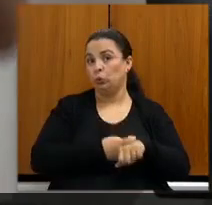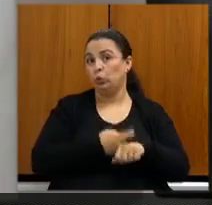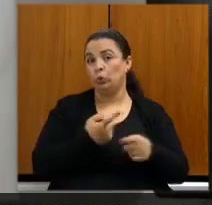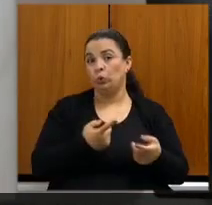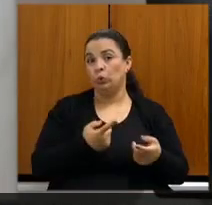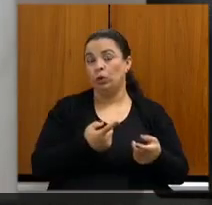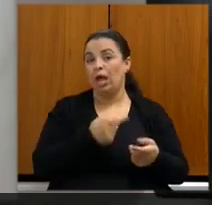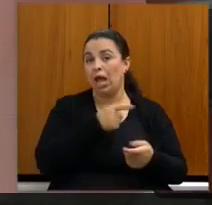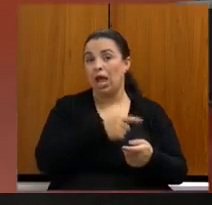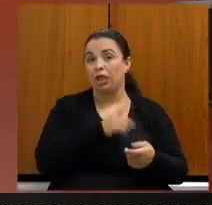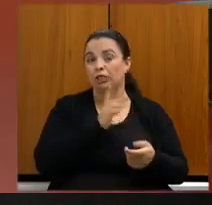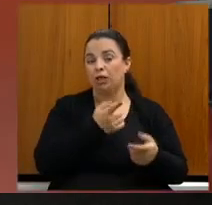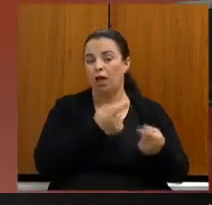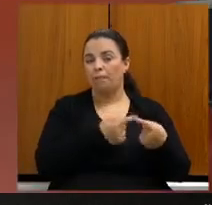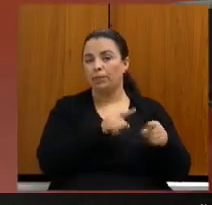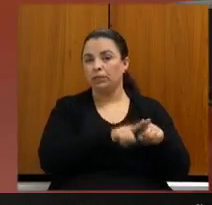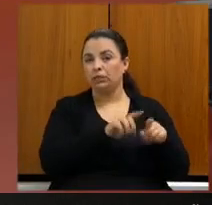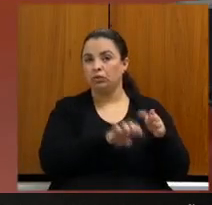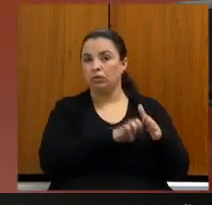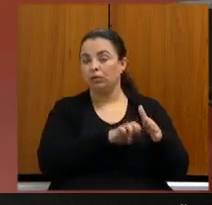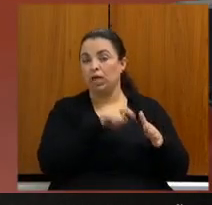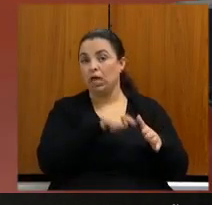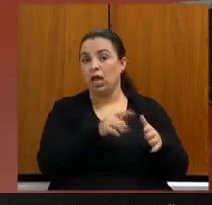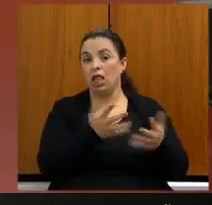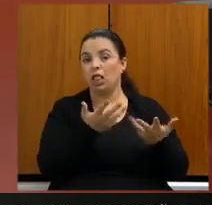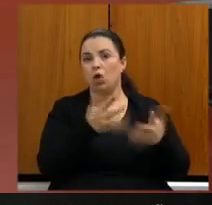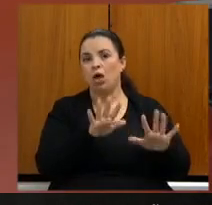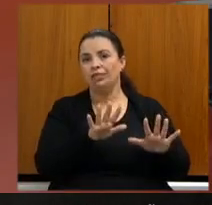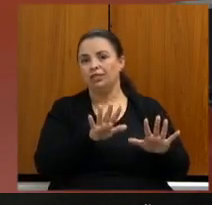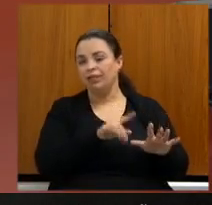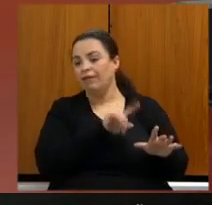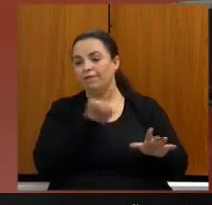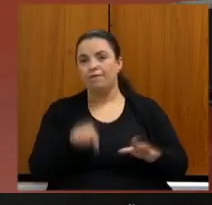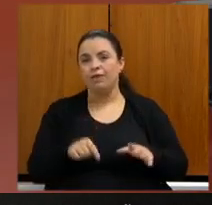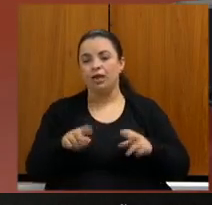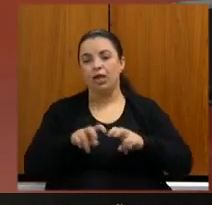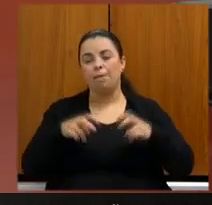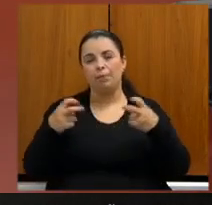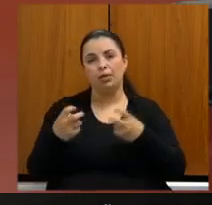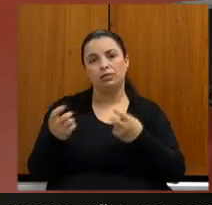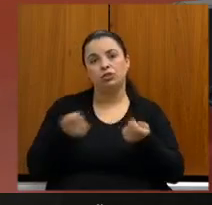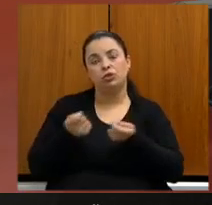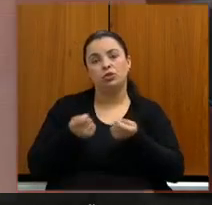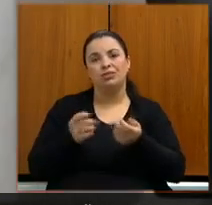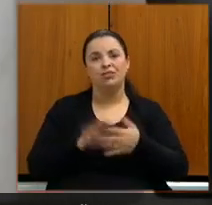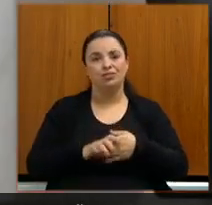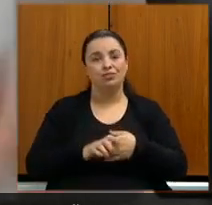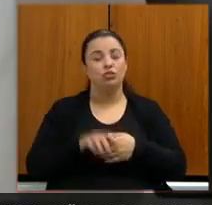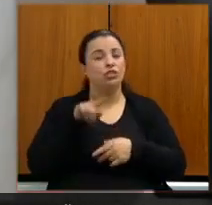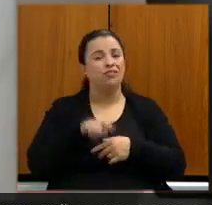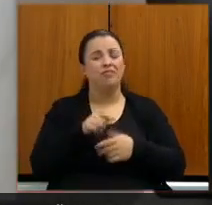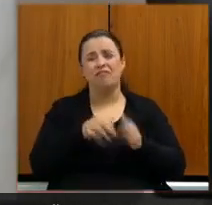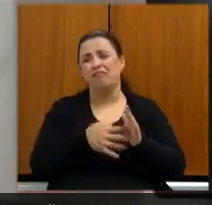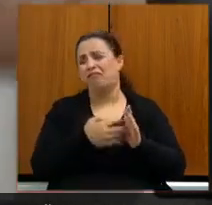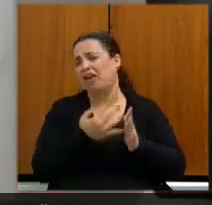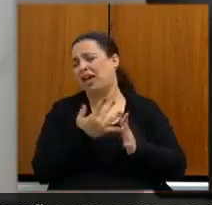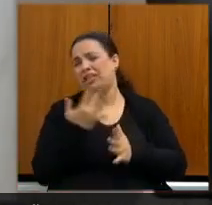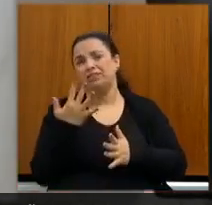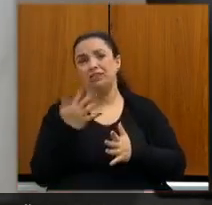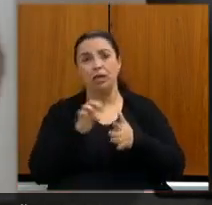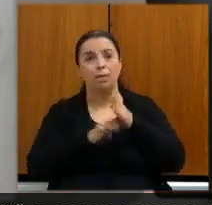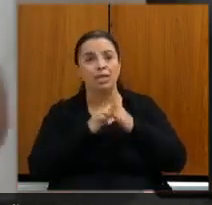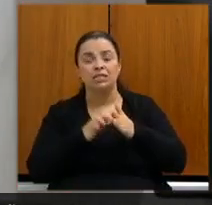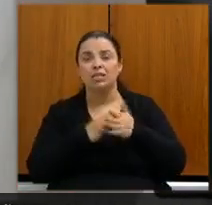empresários e não aceita vir para mesa negociação já vimos várias vezes empresários e empresas são